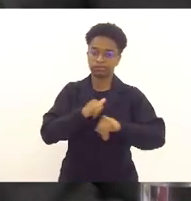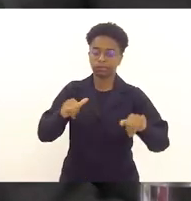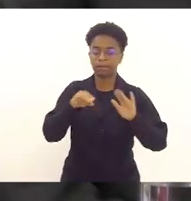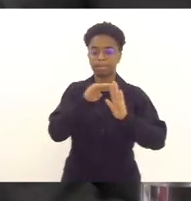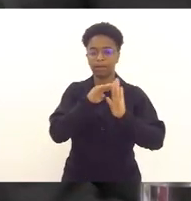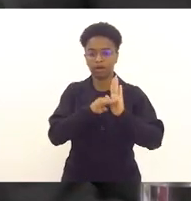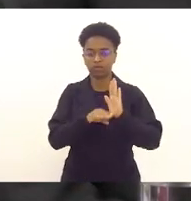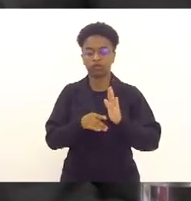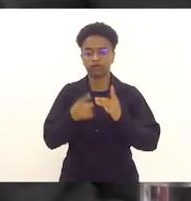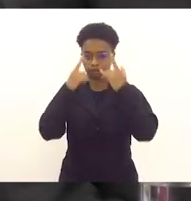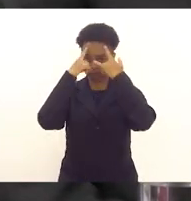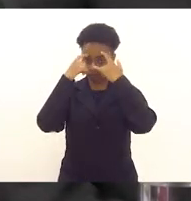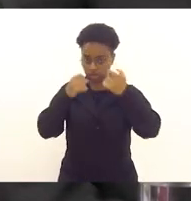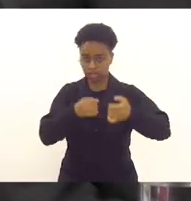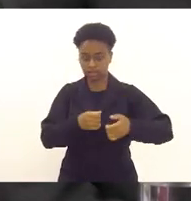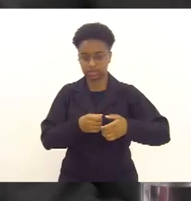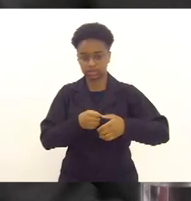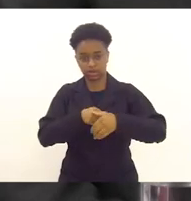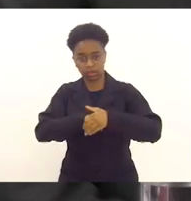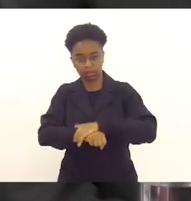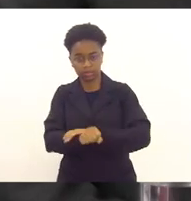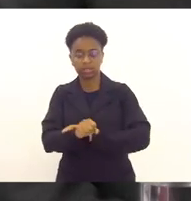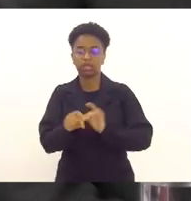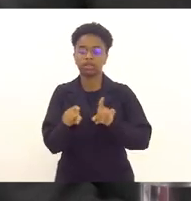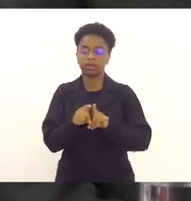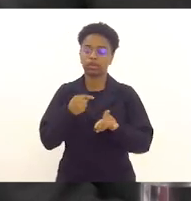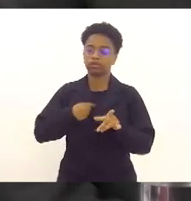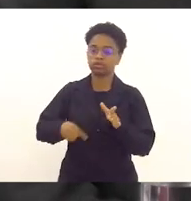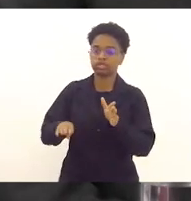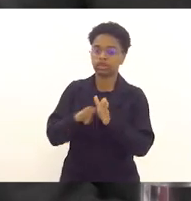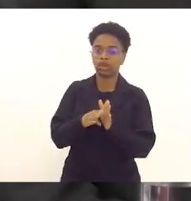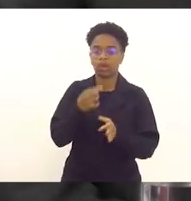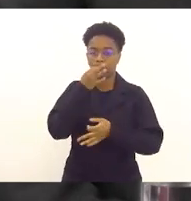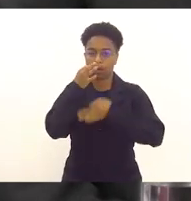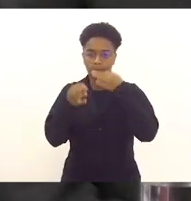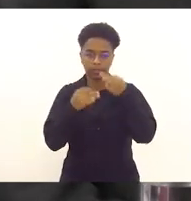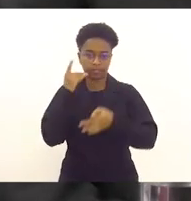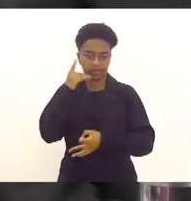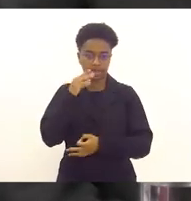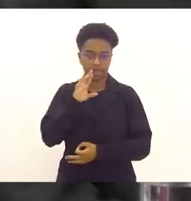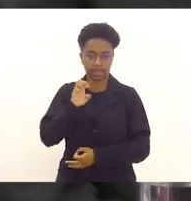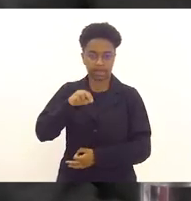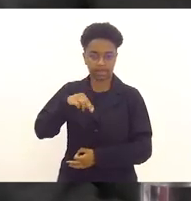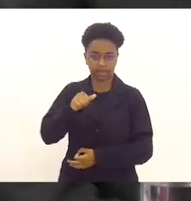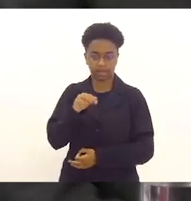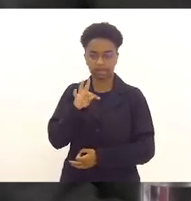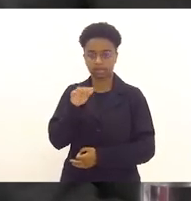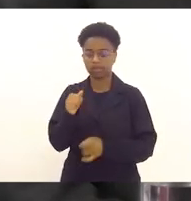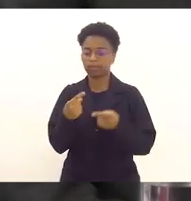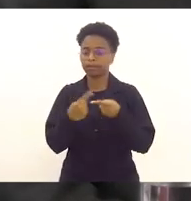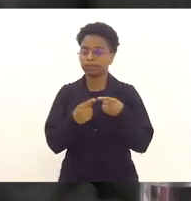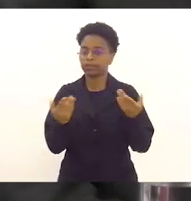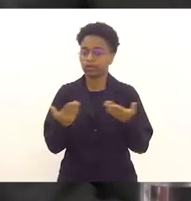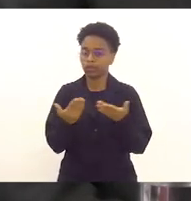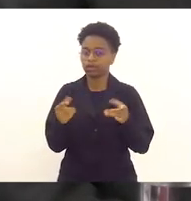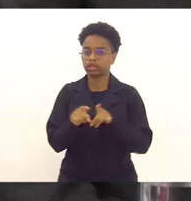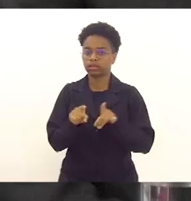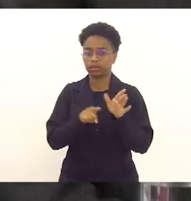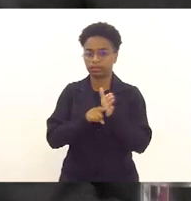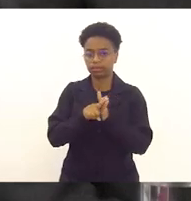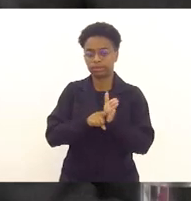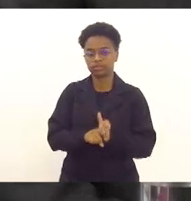obstétrica assim que eu cheguei aqui eu comentei com a deputada Renata Souza que a gente tá justamente agora realizando uma pesquisa